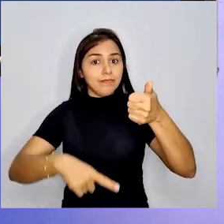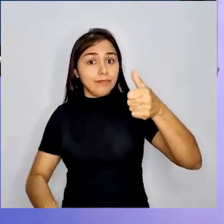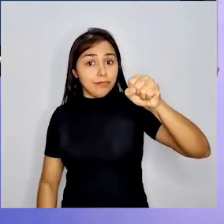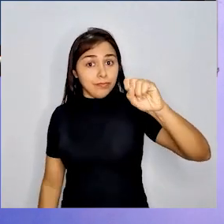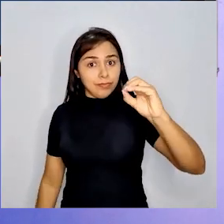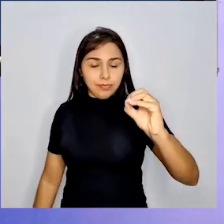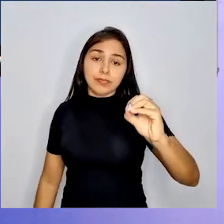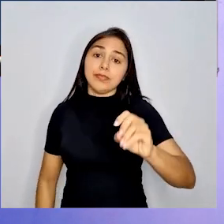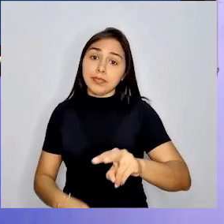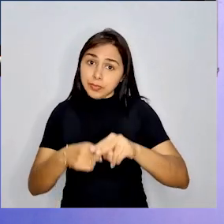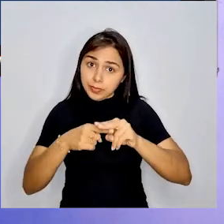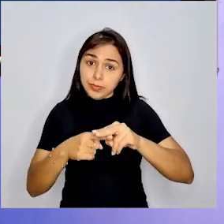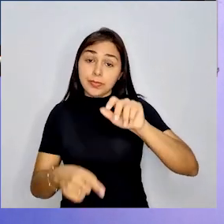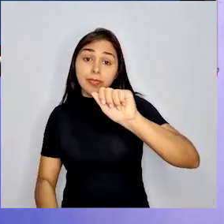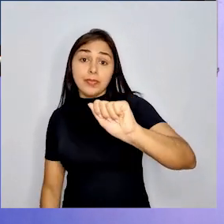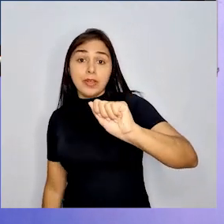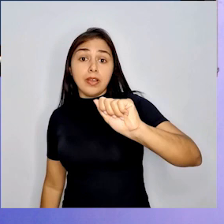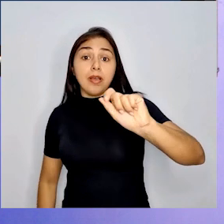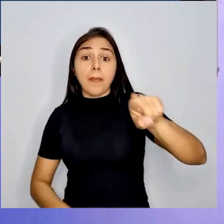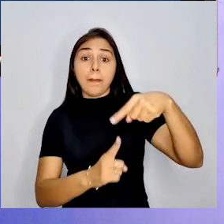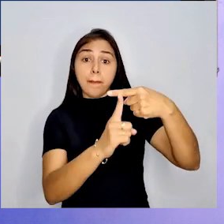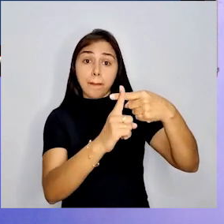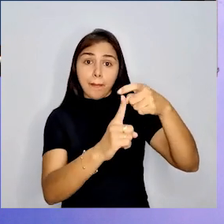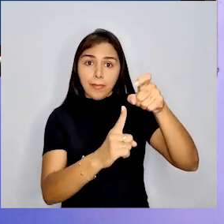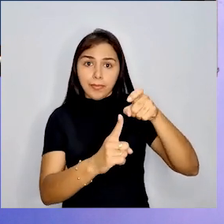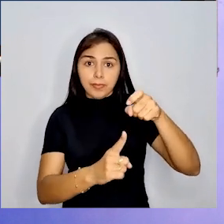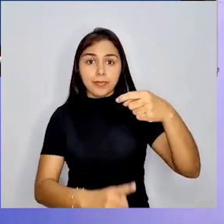X igual a